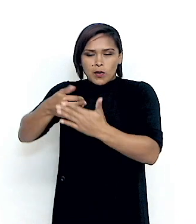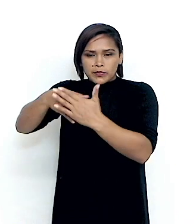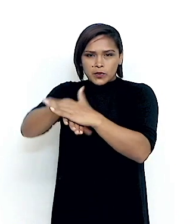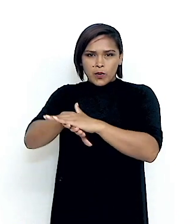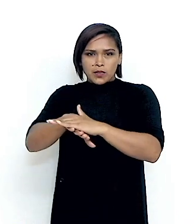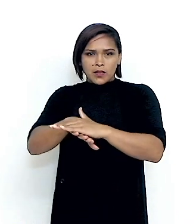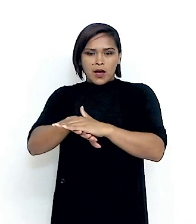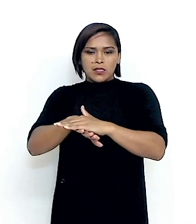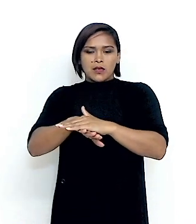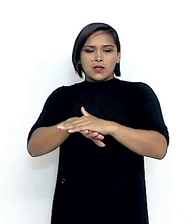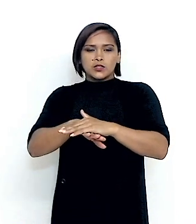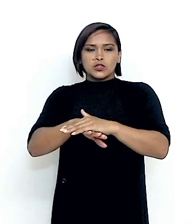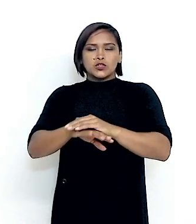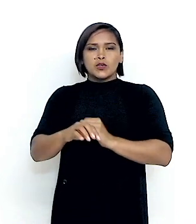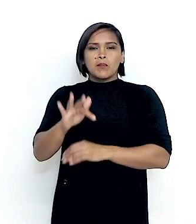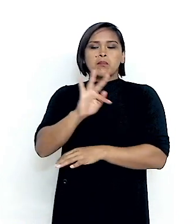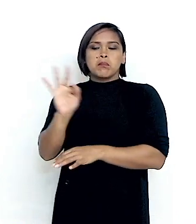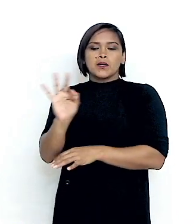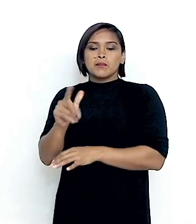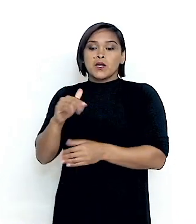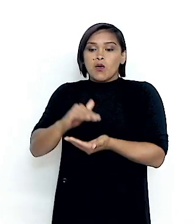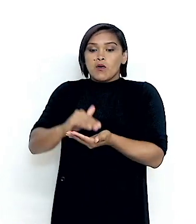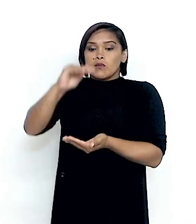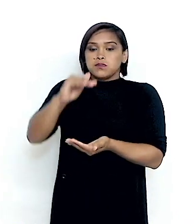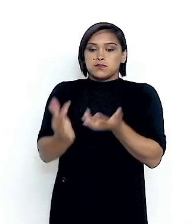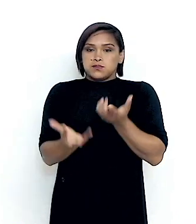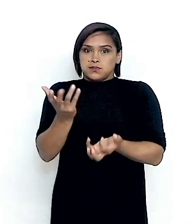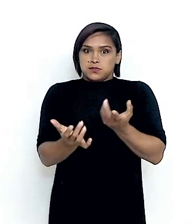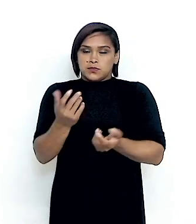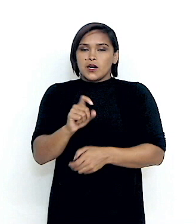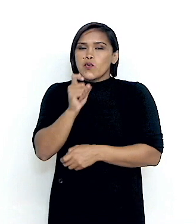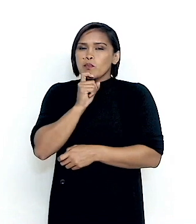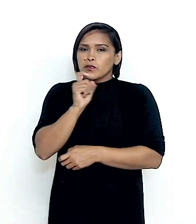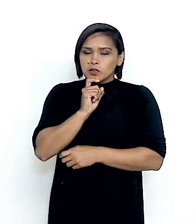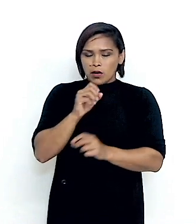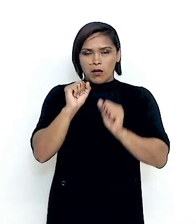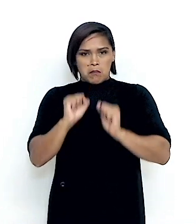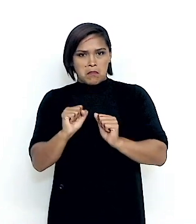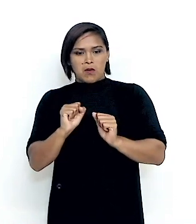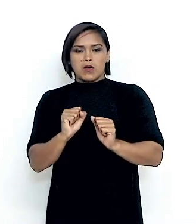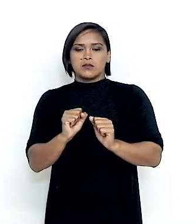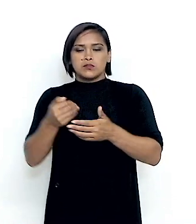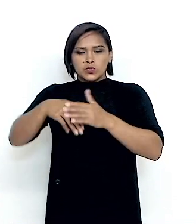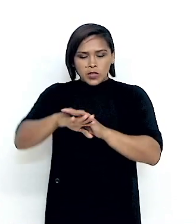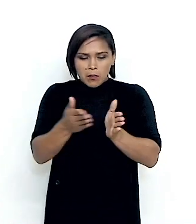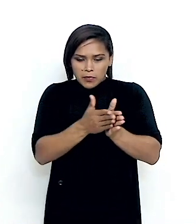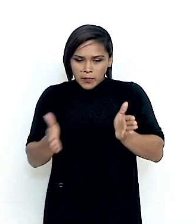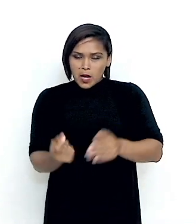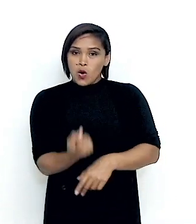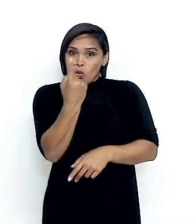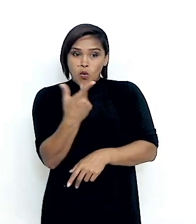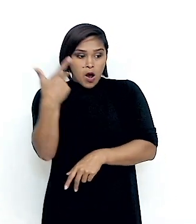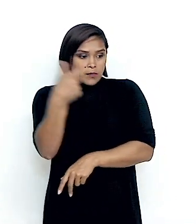sob uma temperatura mais alta, sem estragar, ou que possa ser aplicada em dose